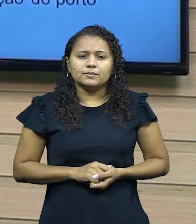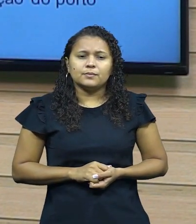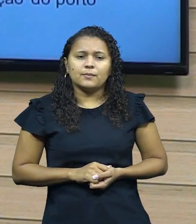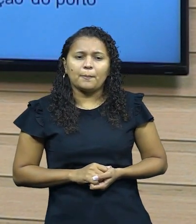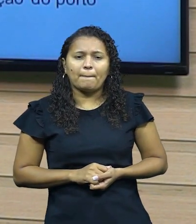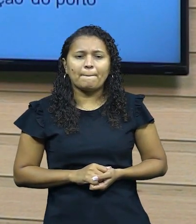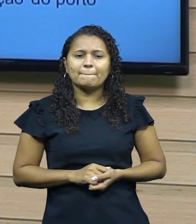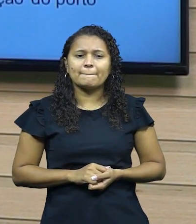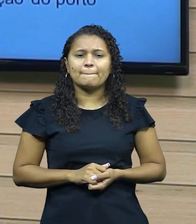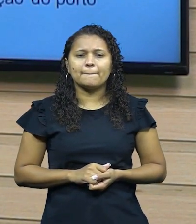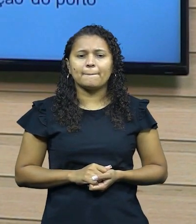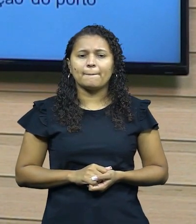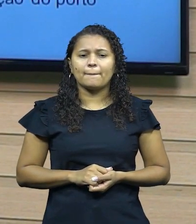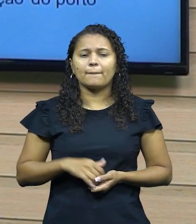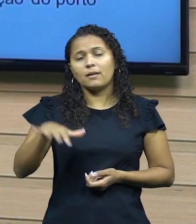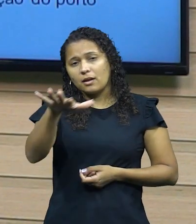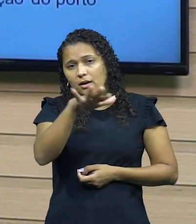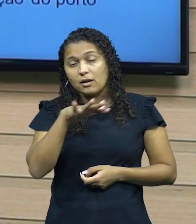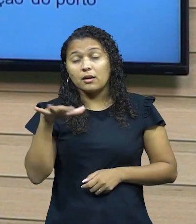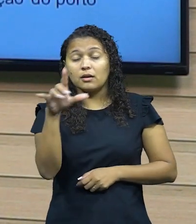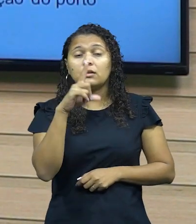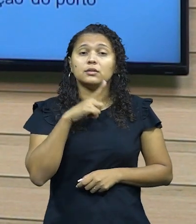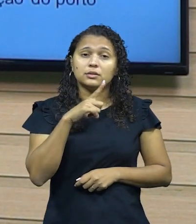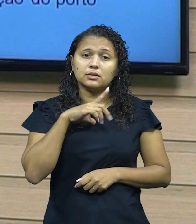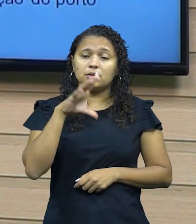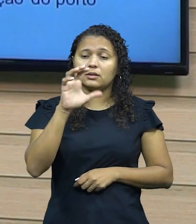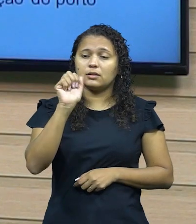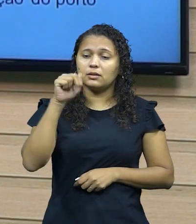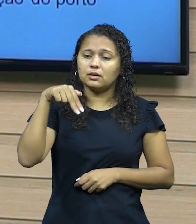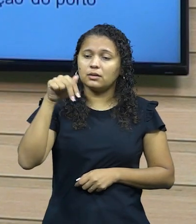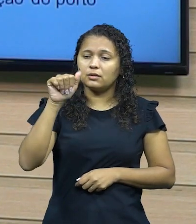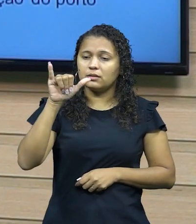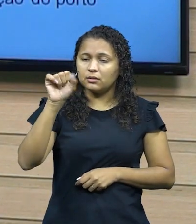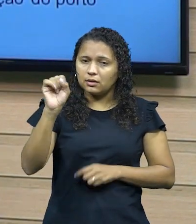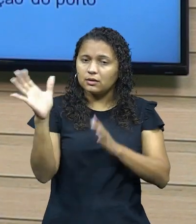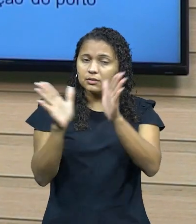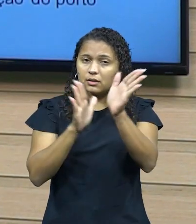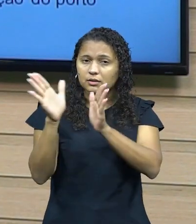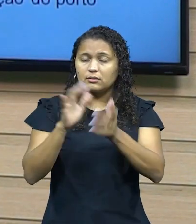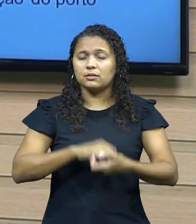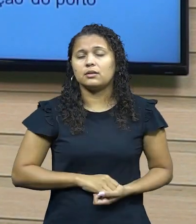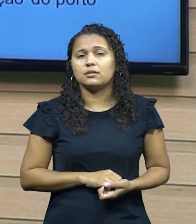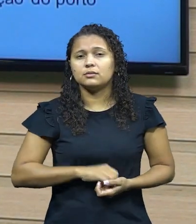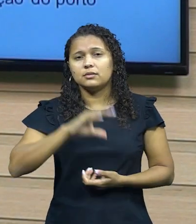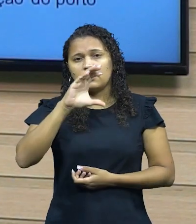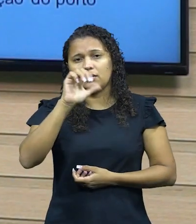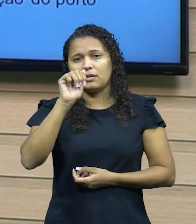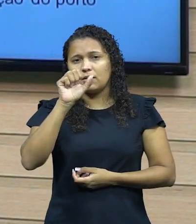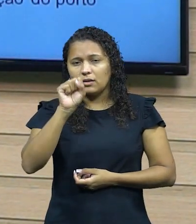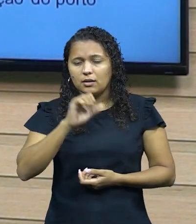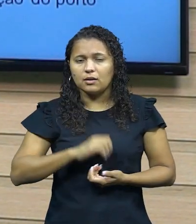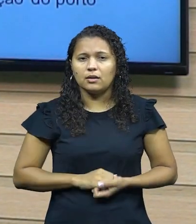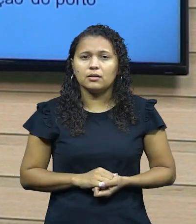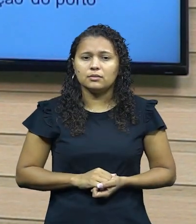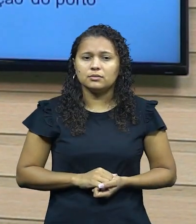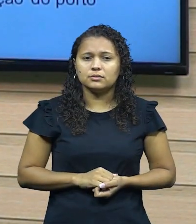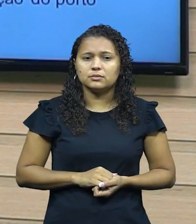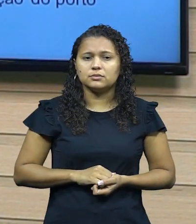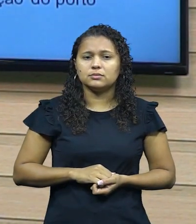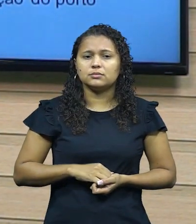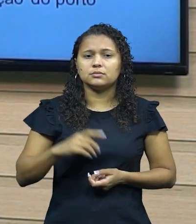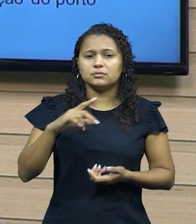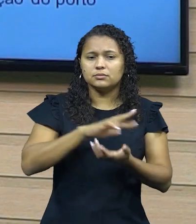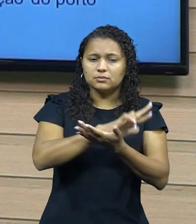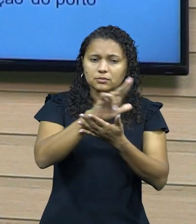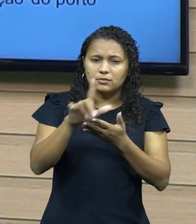porto organizado, ela engloba os canais de acesso, o cais, os pátios